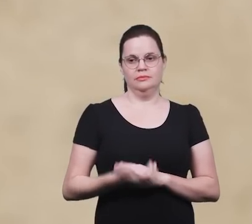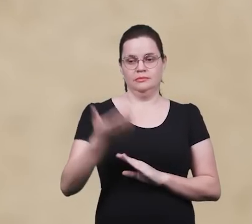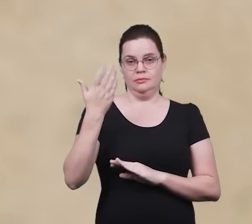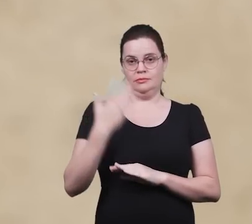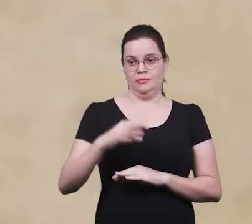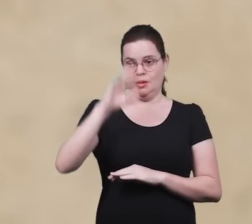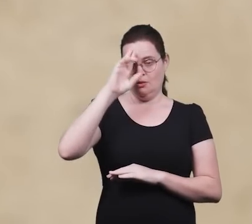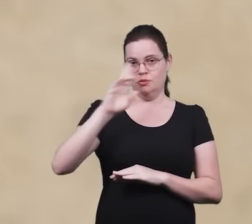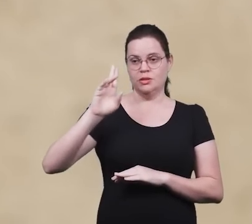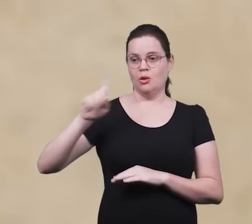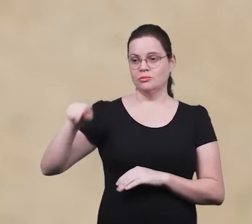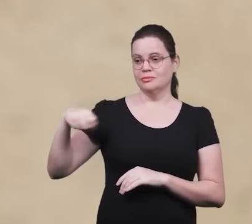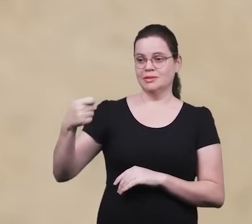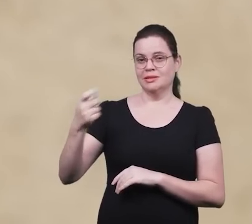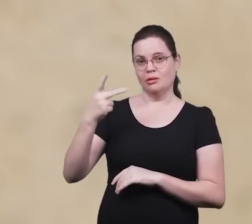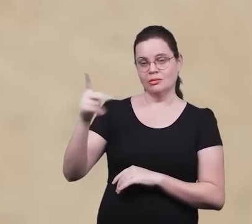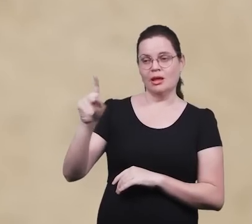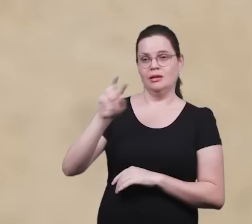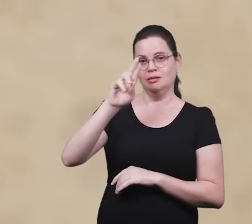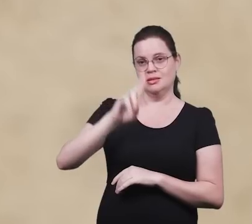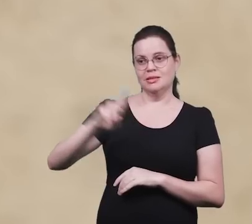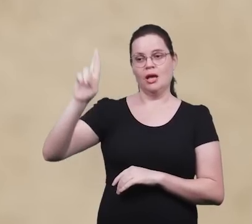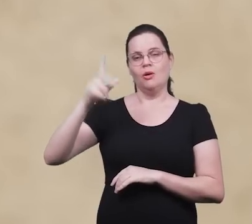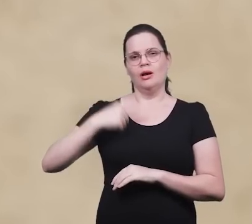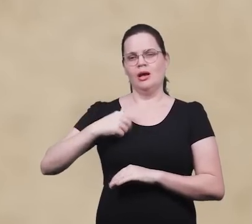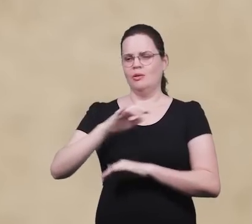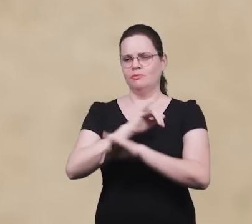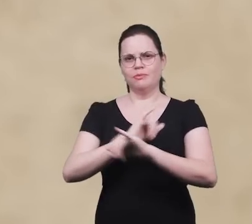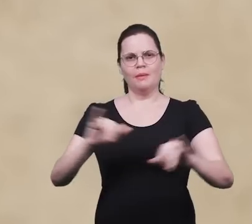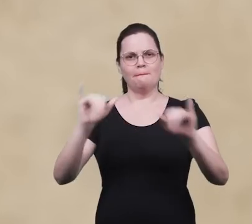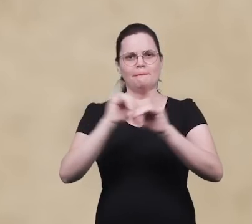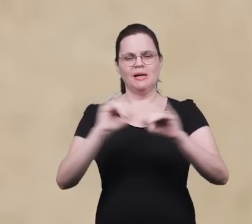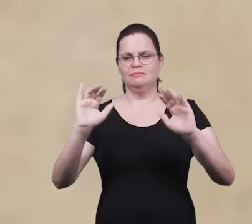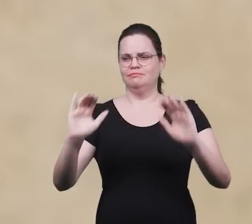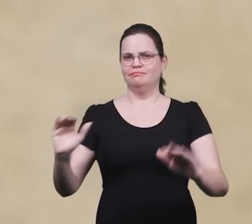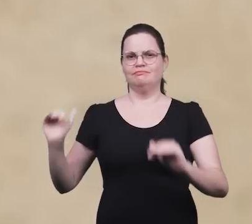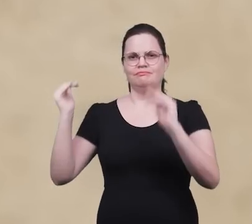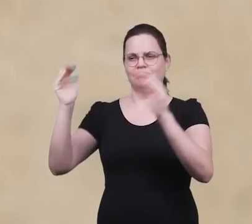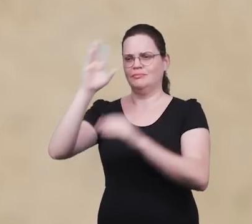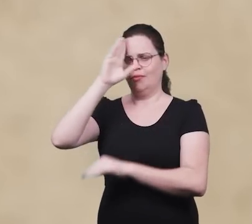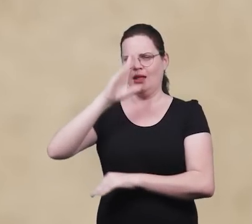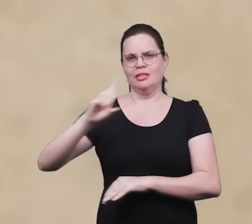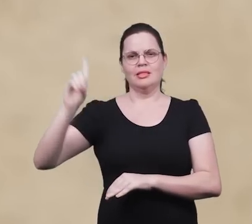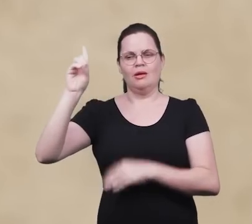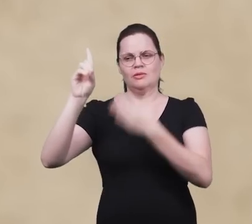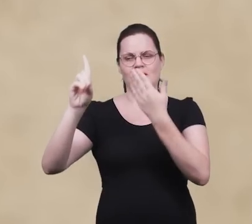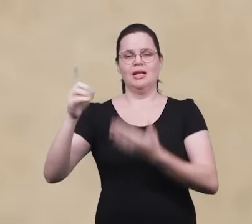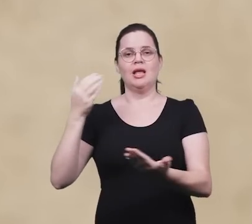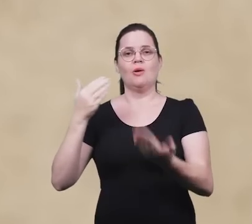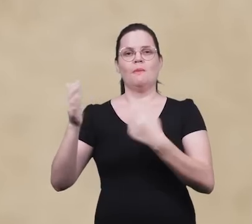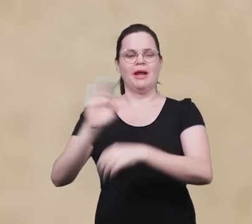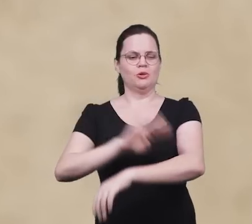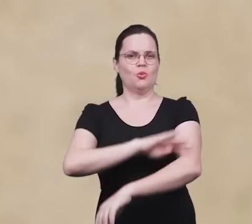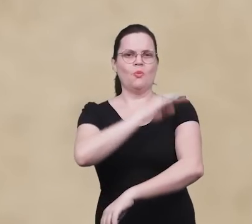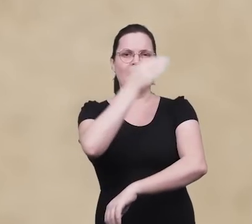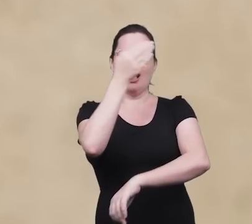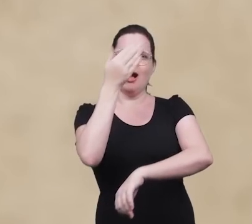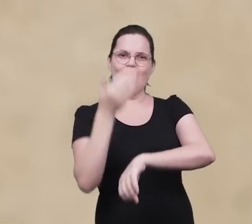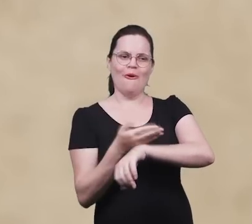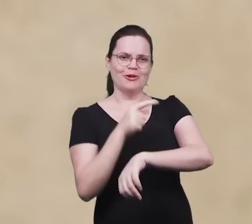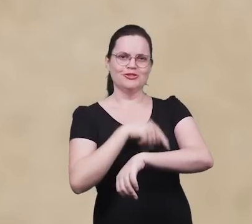Senhor, dai grandeza a nosso Deus. Ele é a rocha, cuja obra é